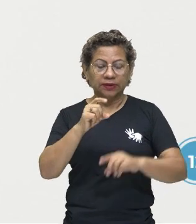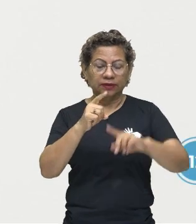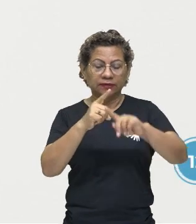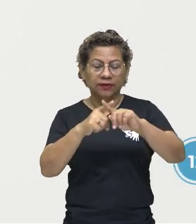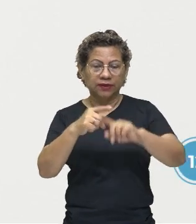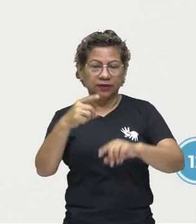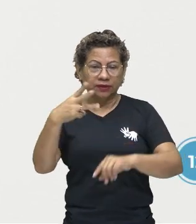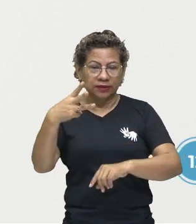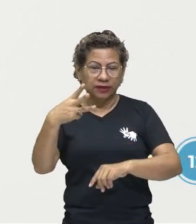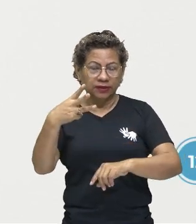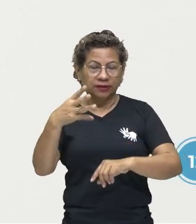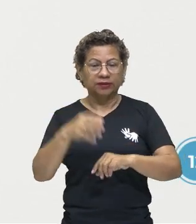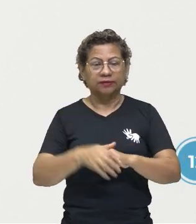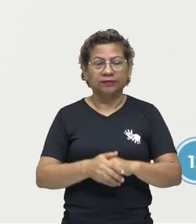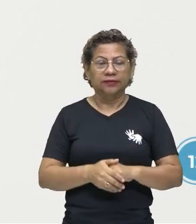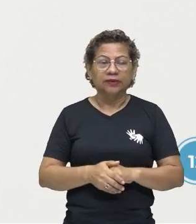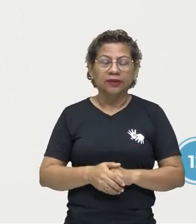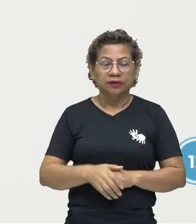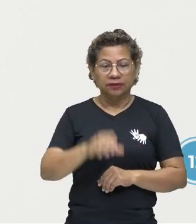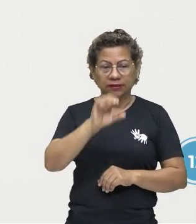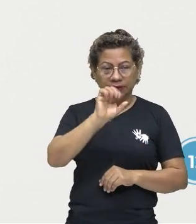180 que multiplica 3 vai dar